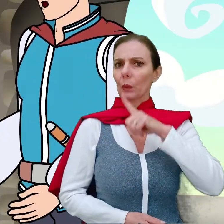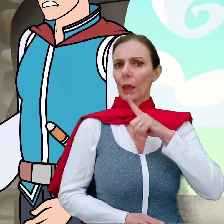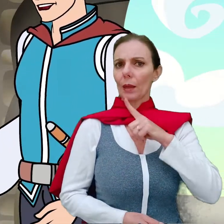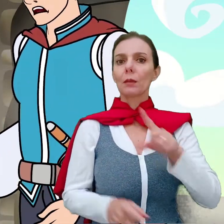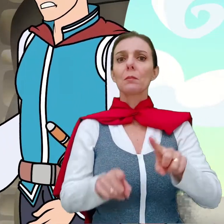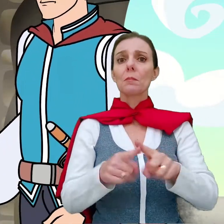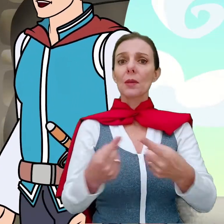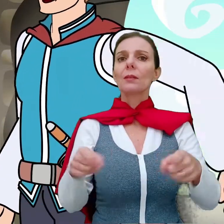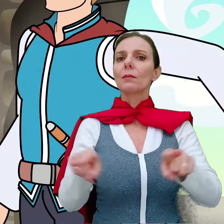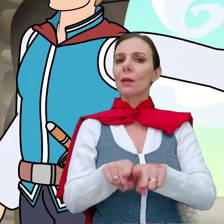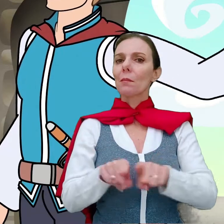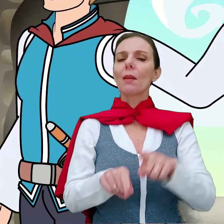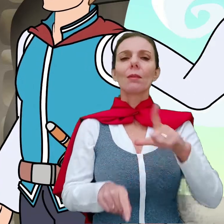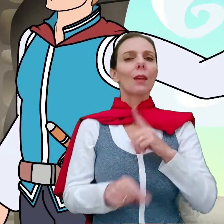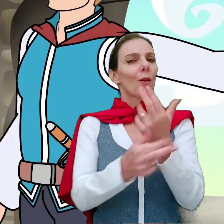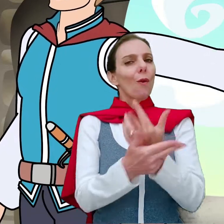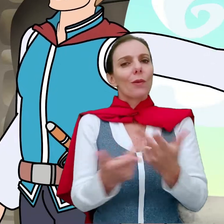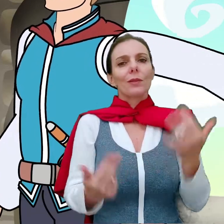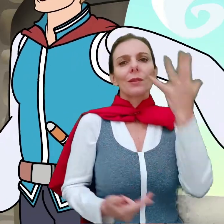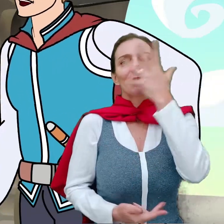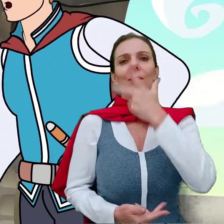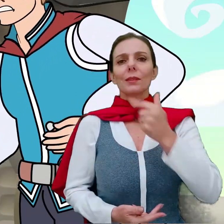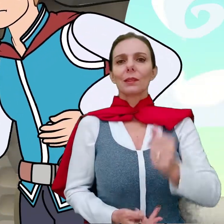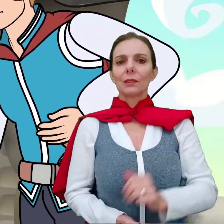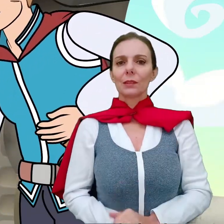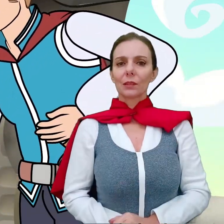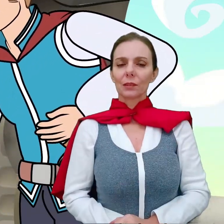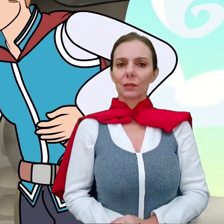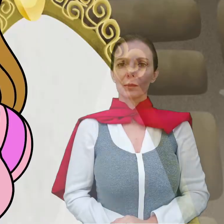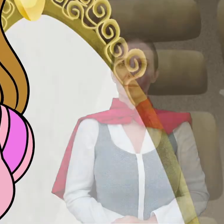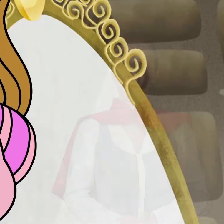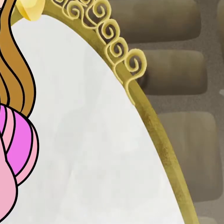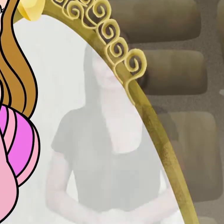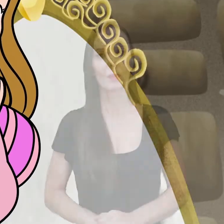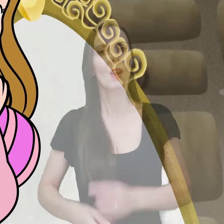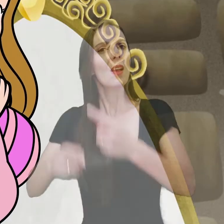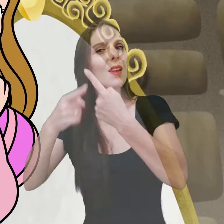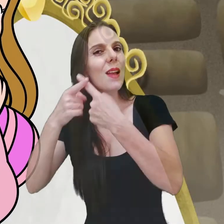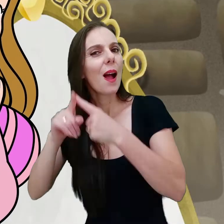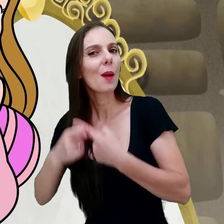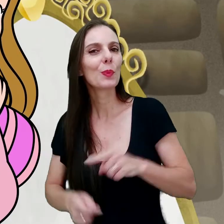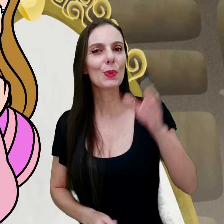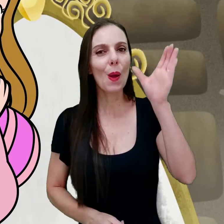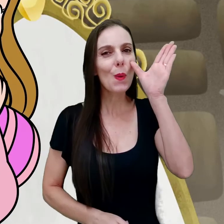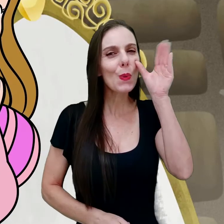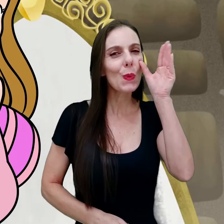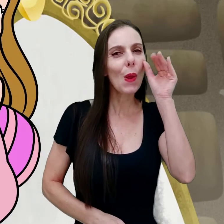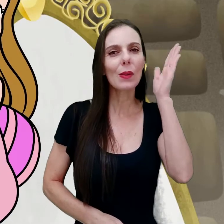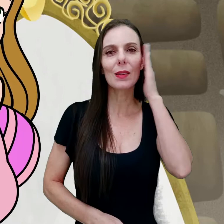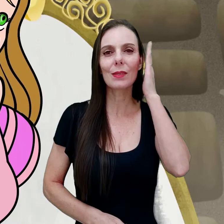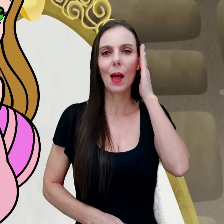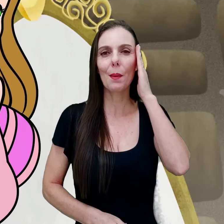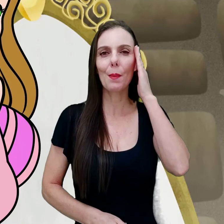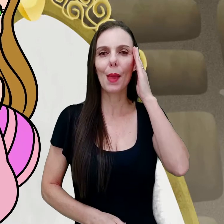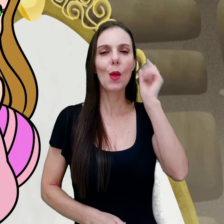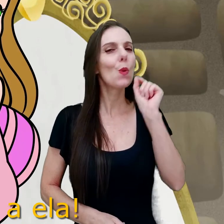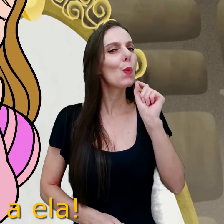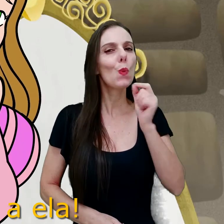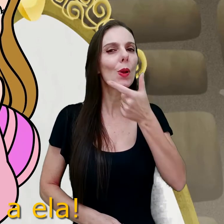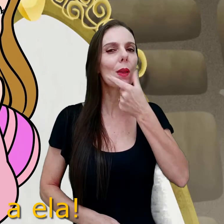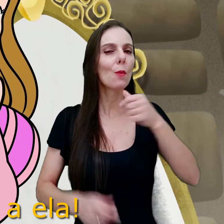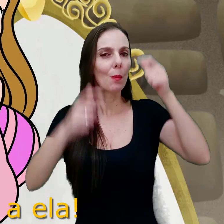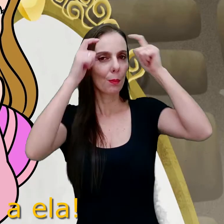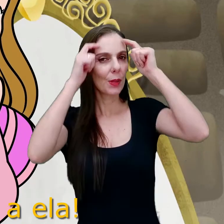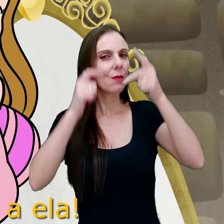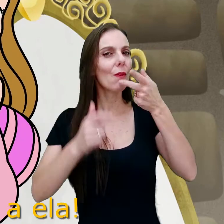perigo existe. Mas existem coisas belas também. Rapunzel estava curiosa para saber se o príncipe